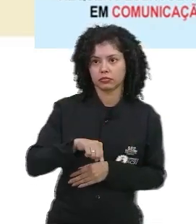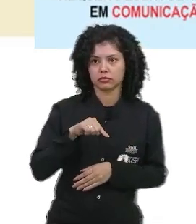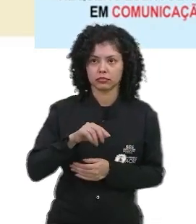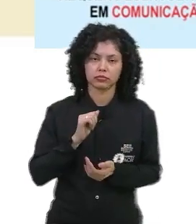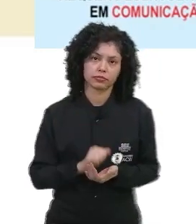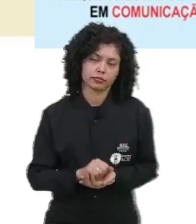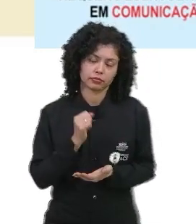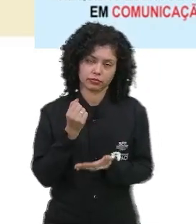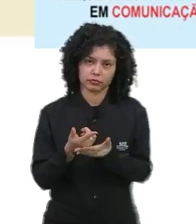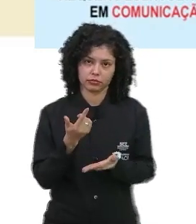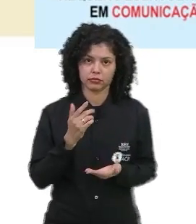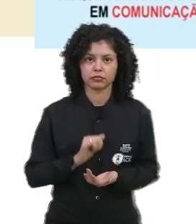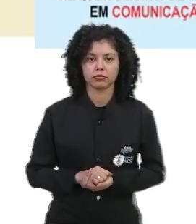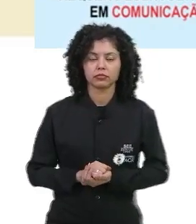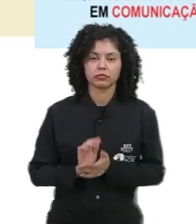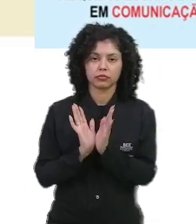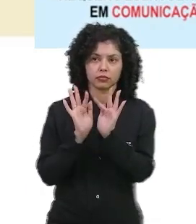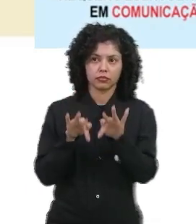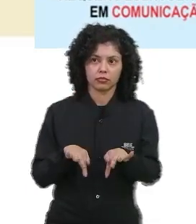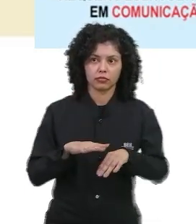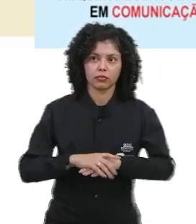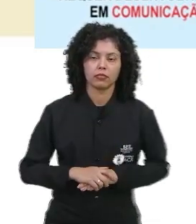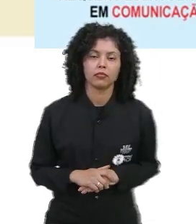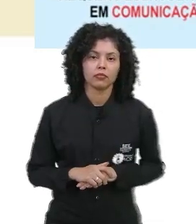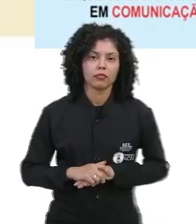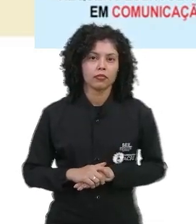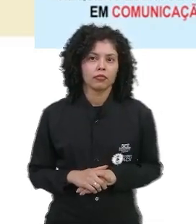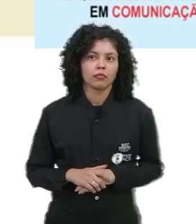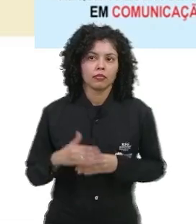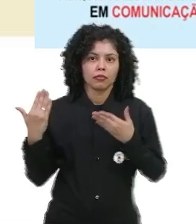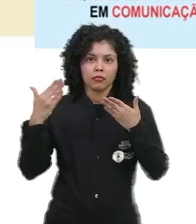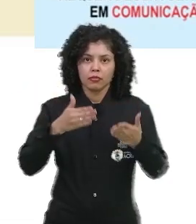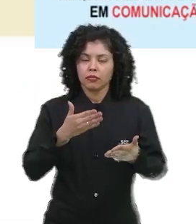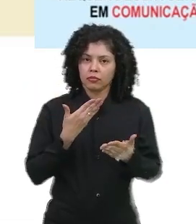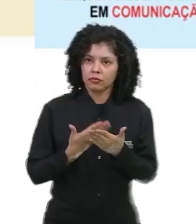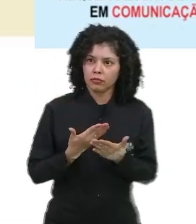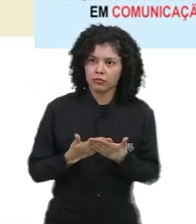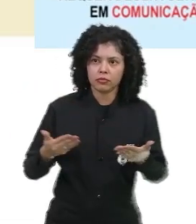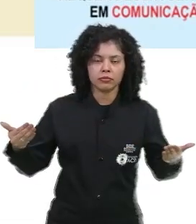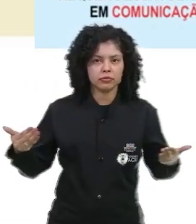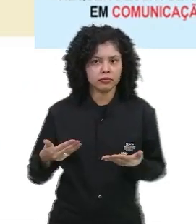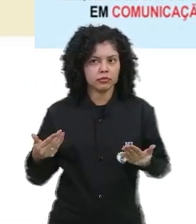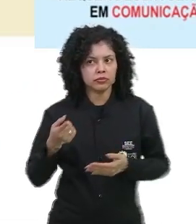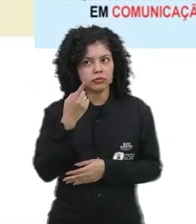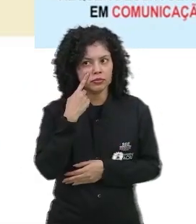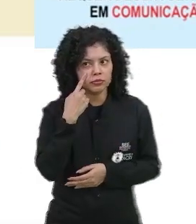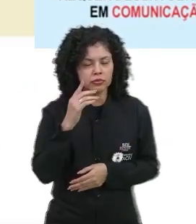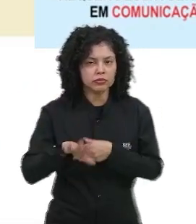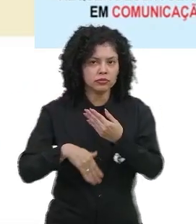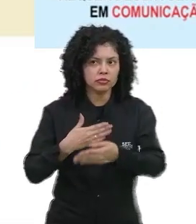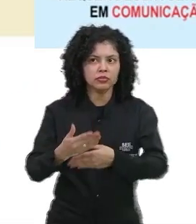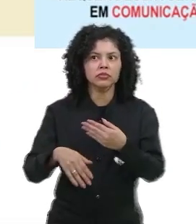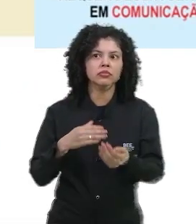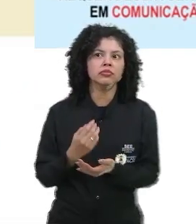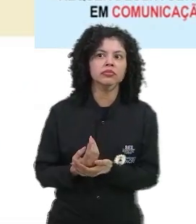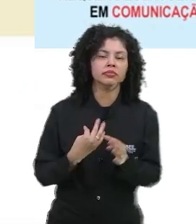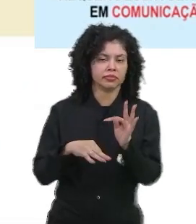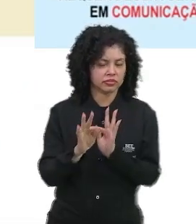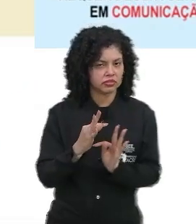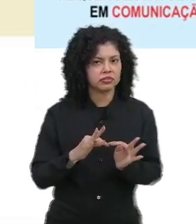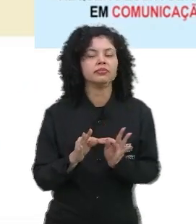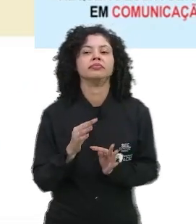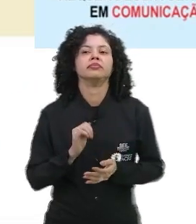no consumidor final, tá? O que nós vamos focar nessa aula de hoje? Nós vamos focar aqui, no processo